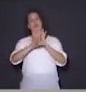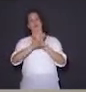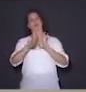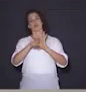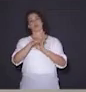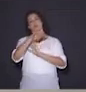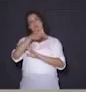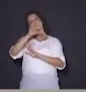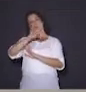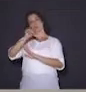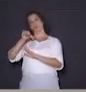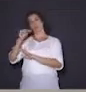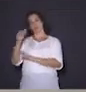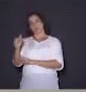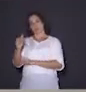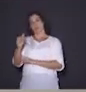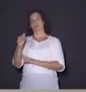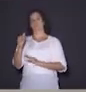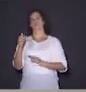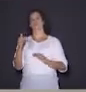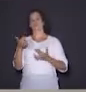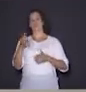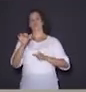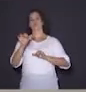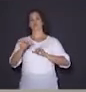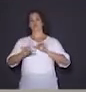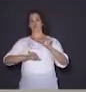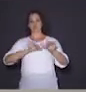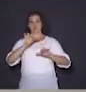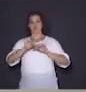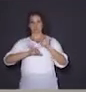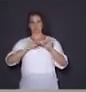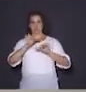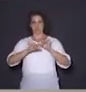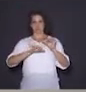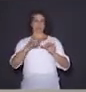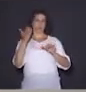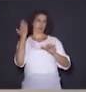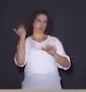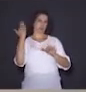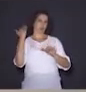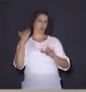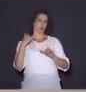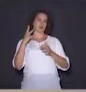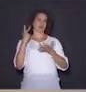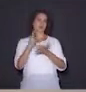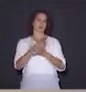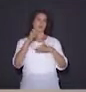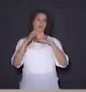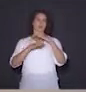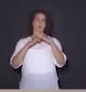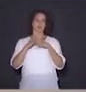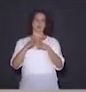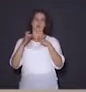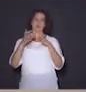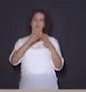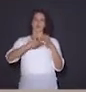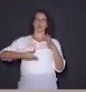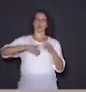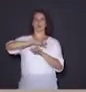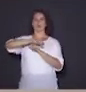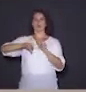estabeleceu que renovou toda a regulação é do setor na época das privatizações etc e trouxe algumas garantias